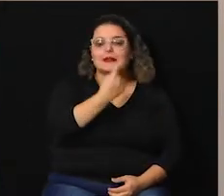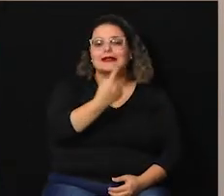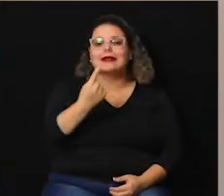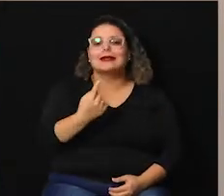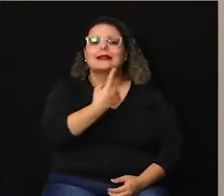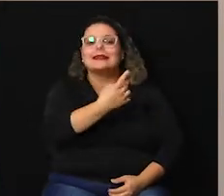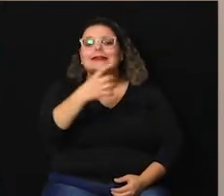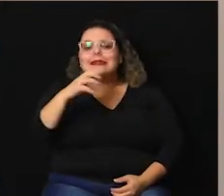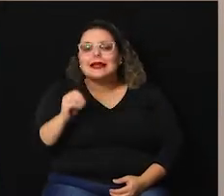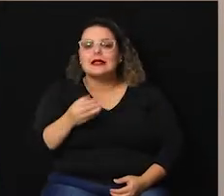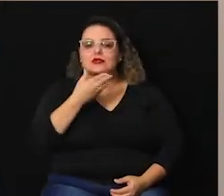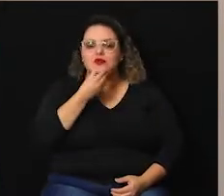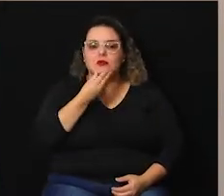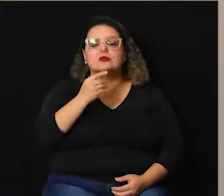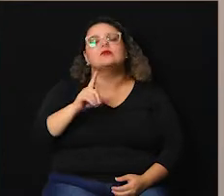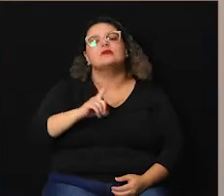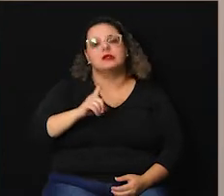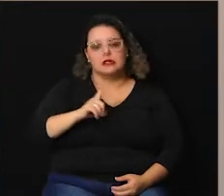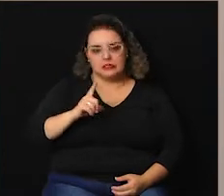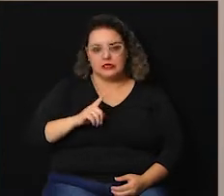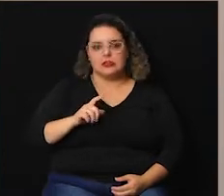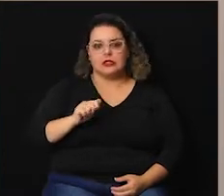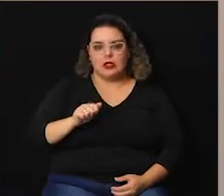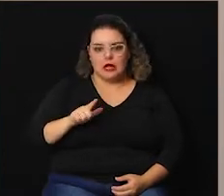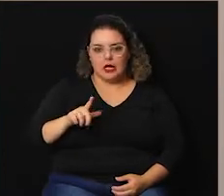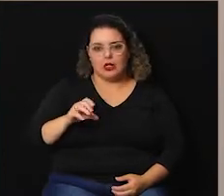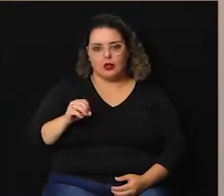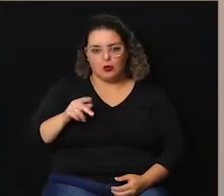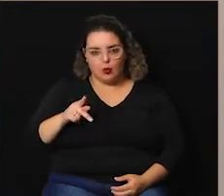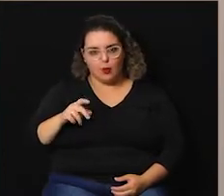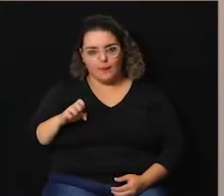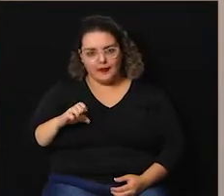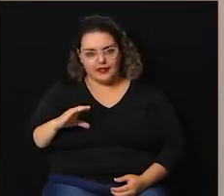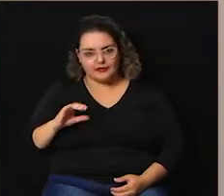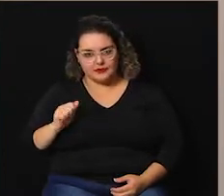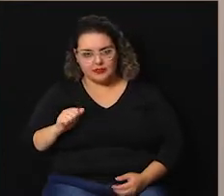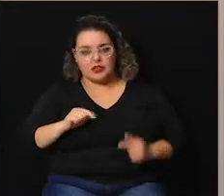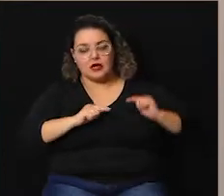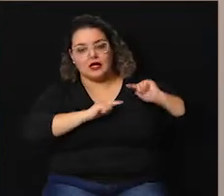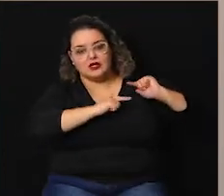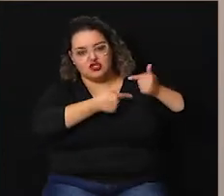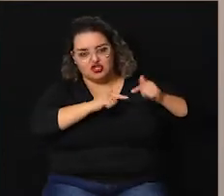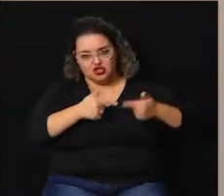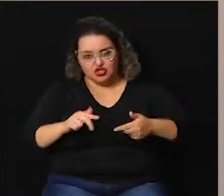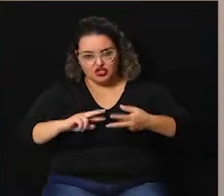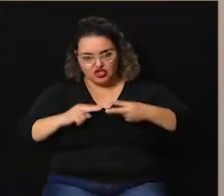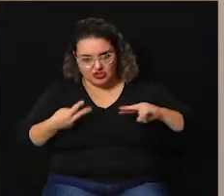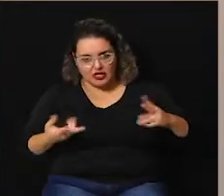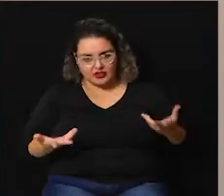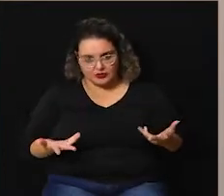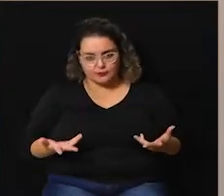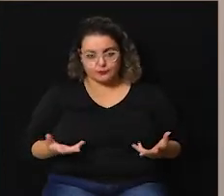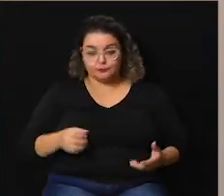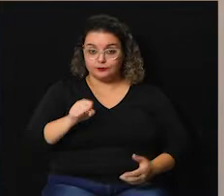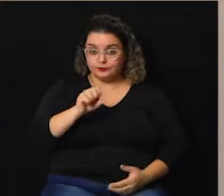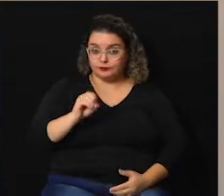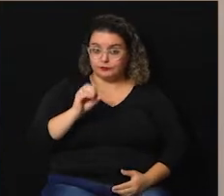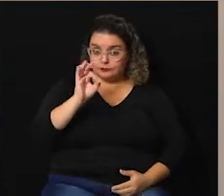10 homens vai manifestar alopecia androgenética durante a sua vida, 80%.